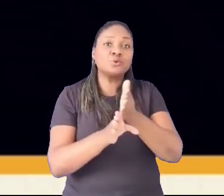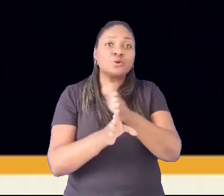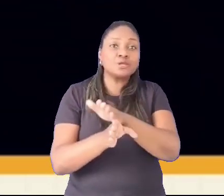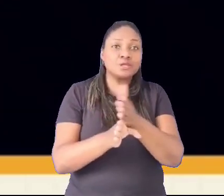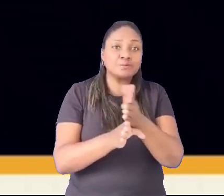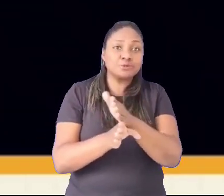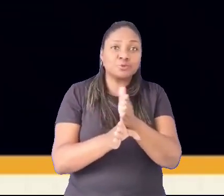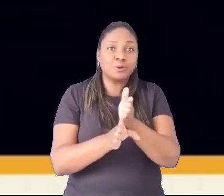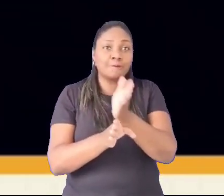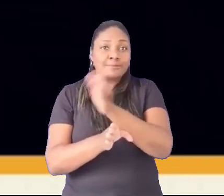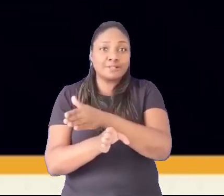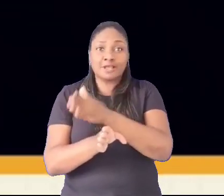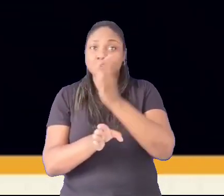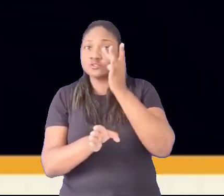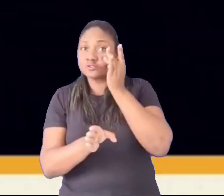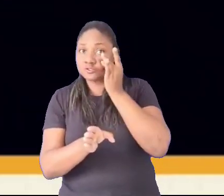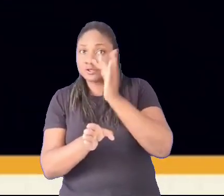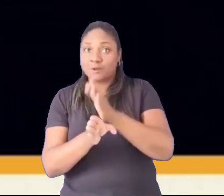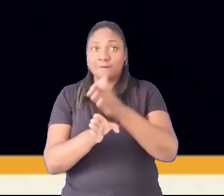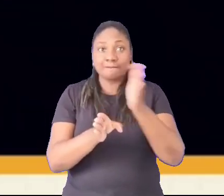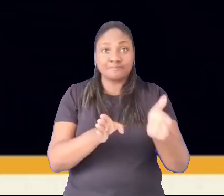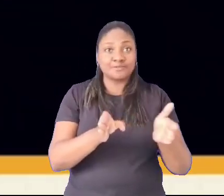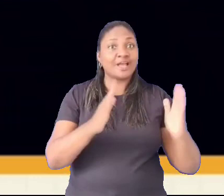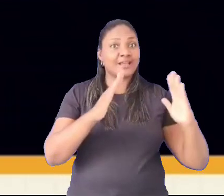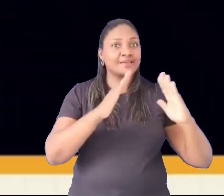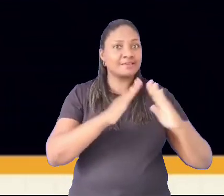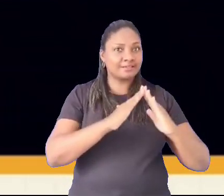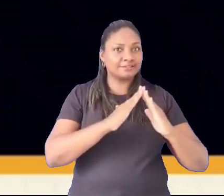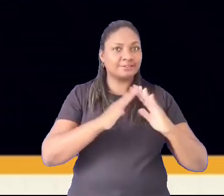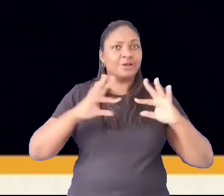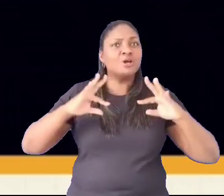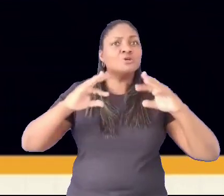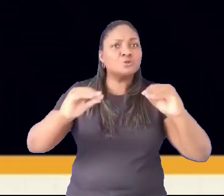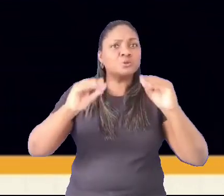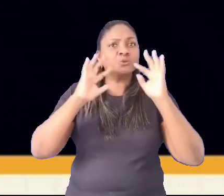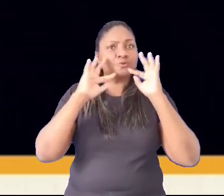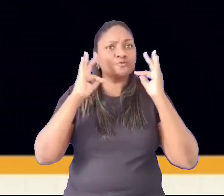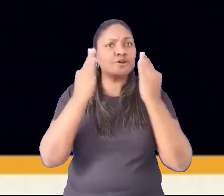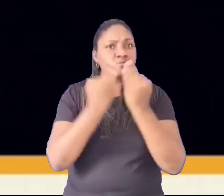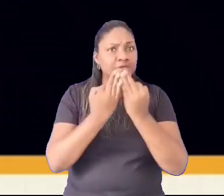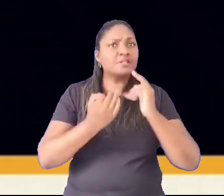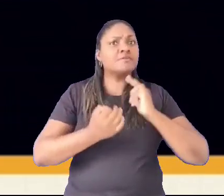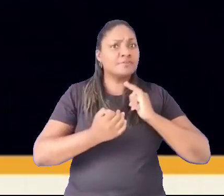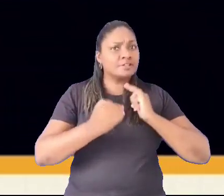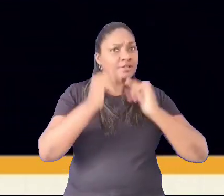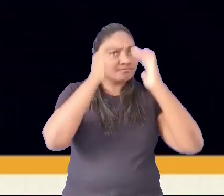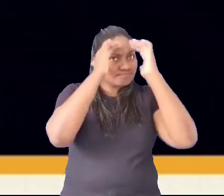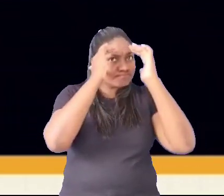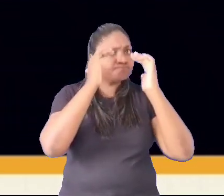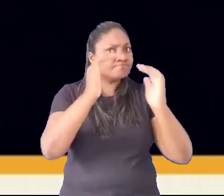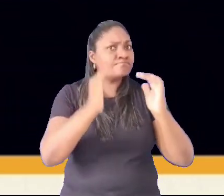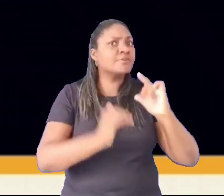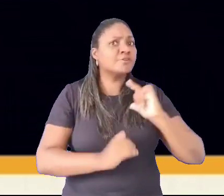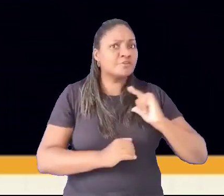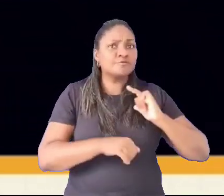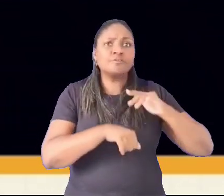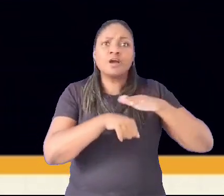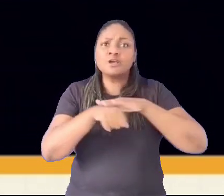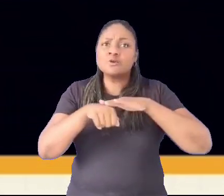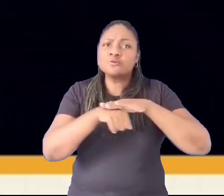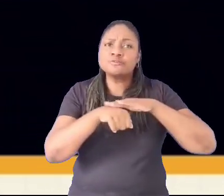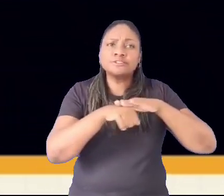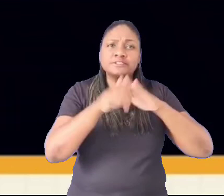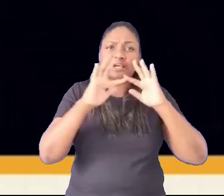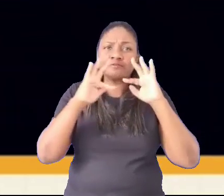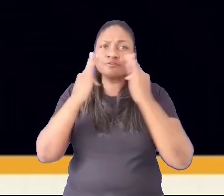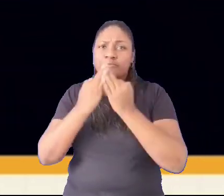é metade presencial e metade em casa. Todas as famílias serão respeitadas nesse momento. A gente vai conversar com